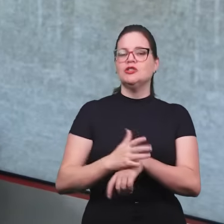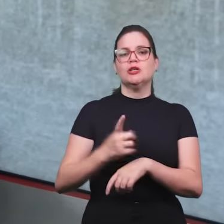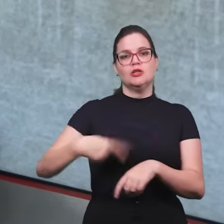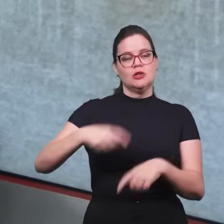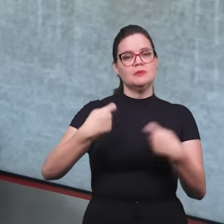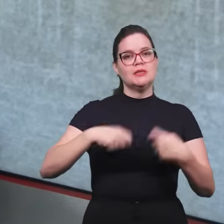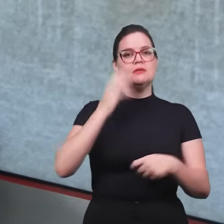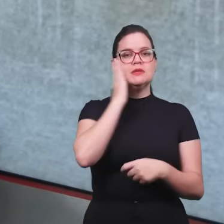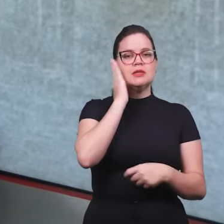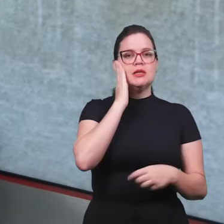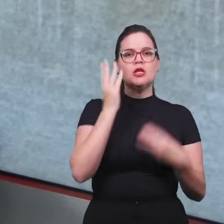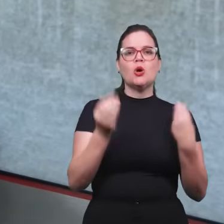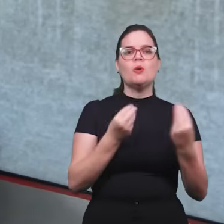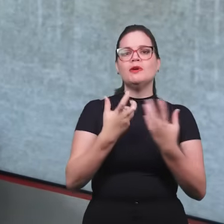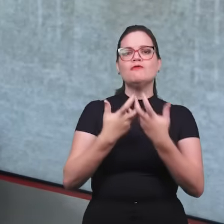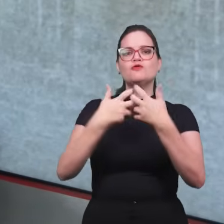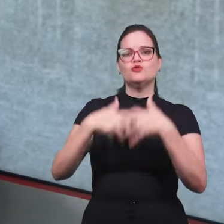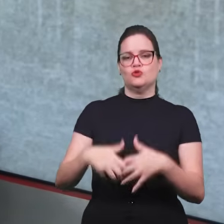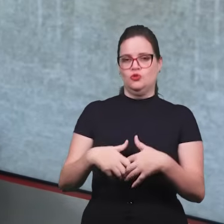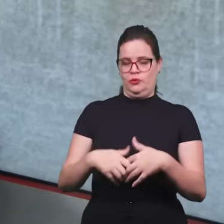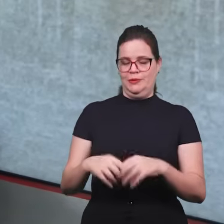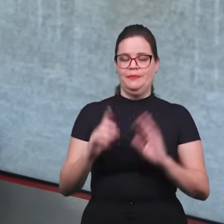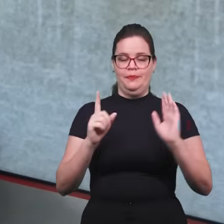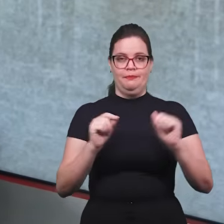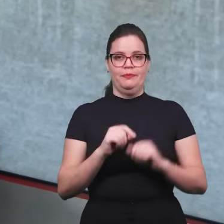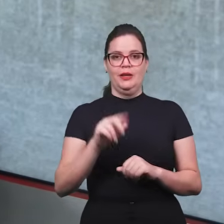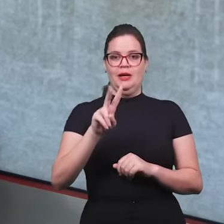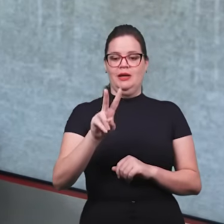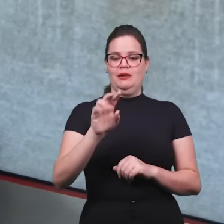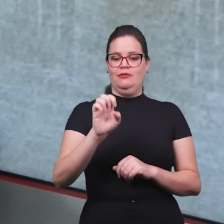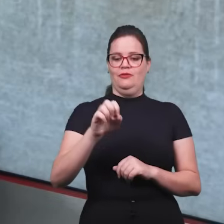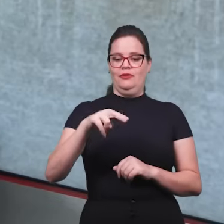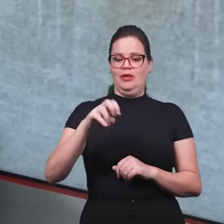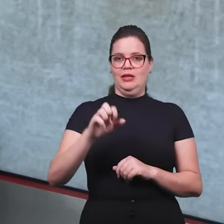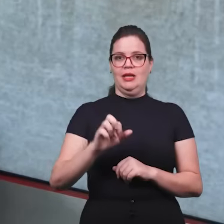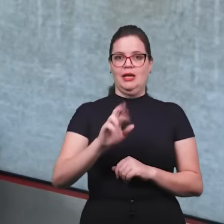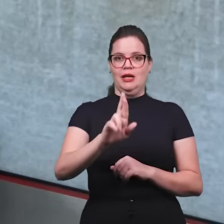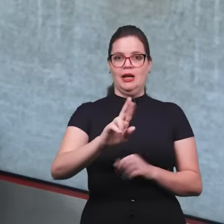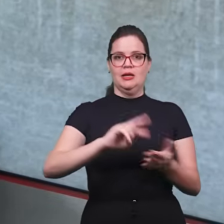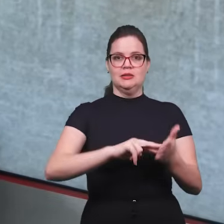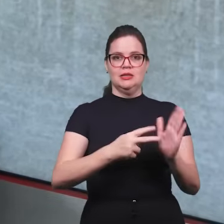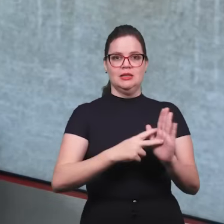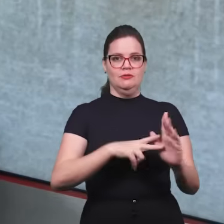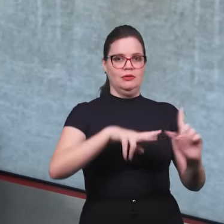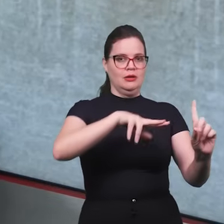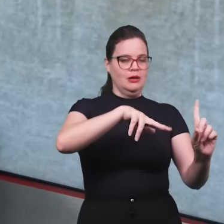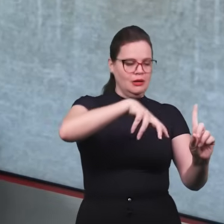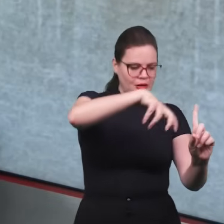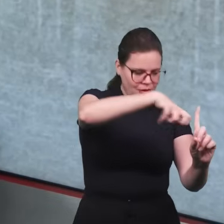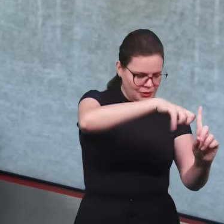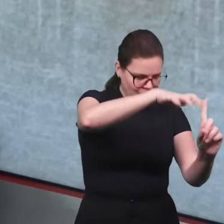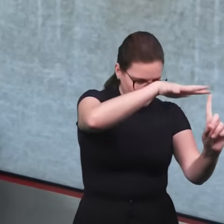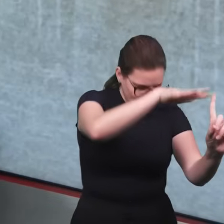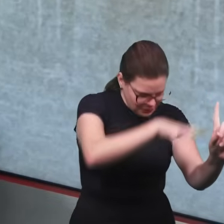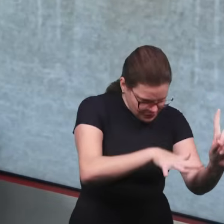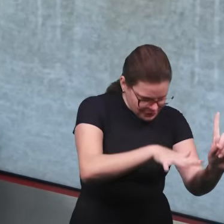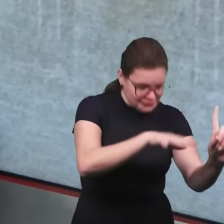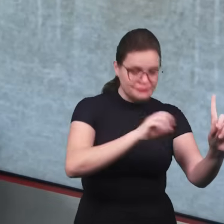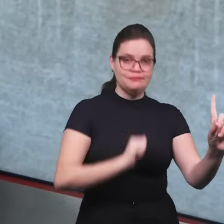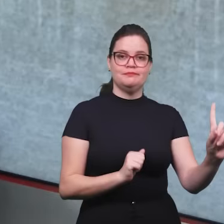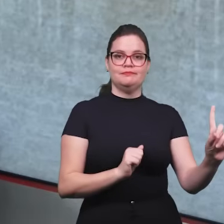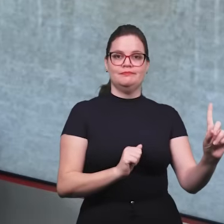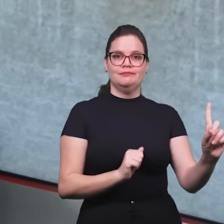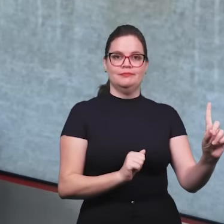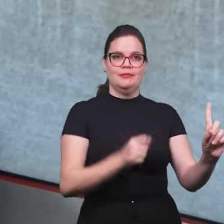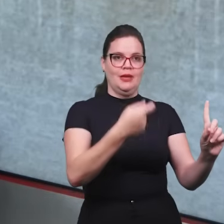Porque, frequentemente, a chamada veneração envolve atitudes como ajoelhar-se diante de